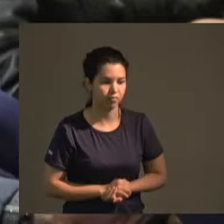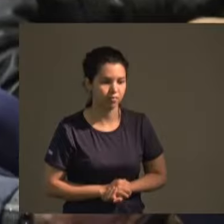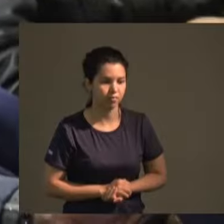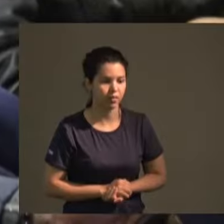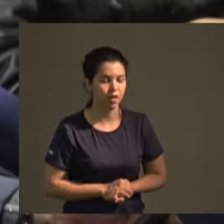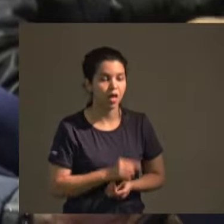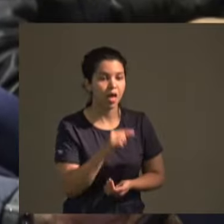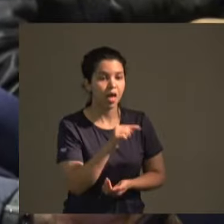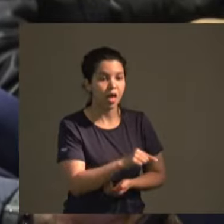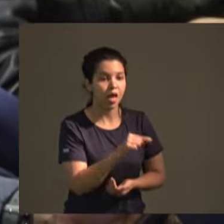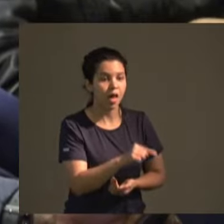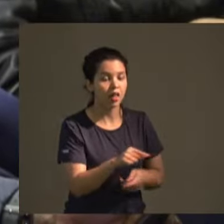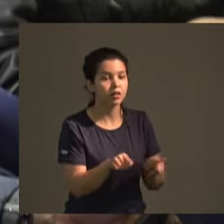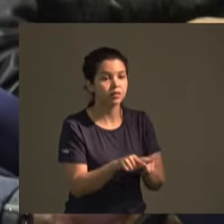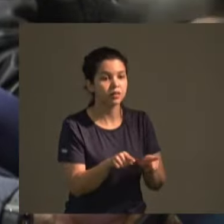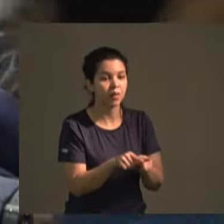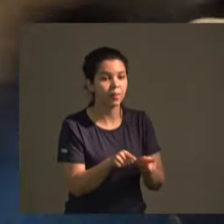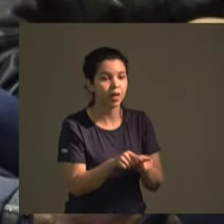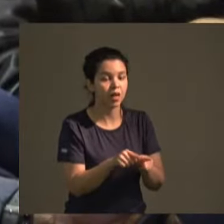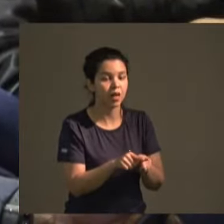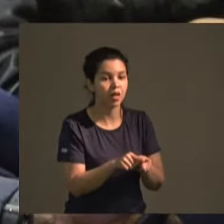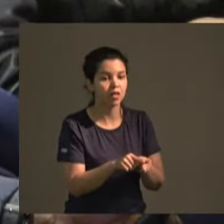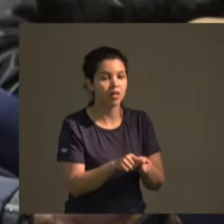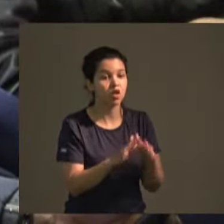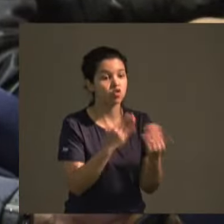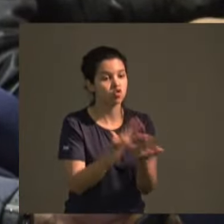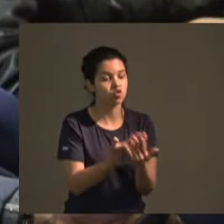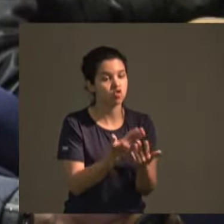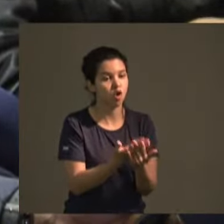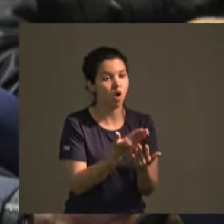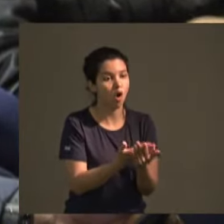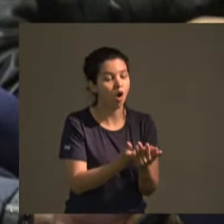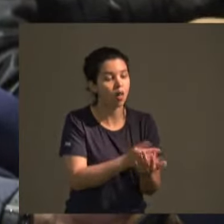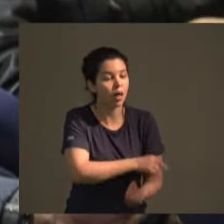nível de escolaridade terá esse profissional?